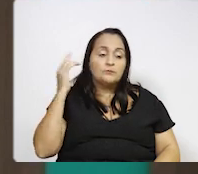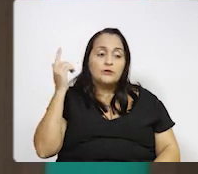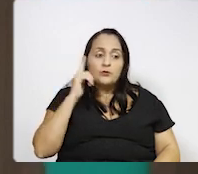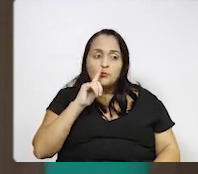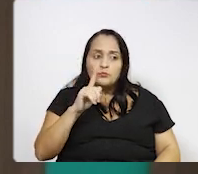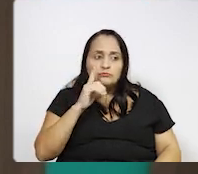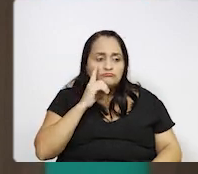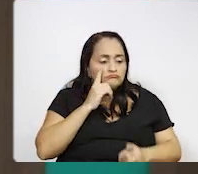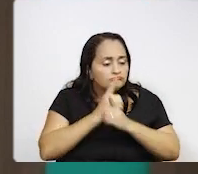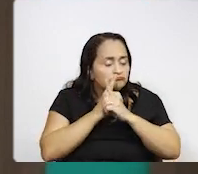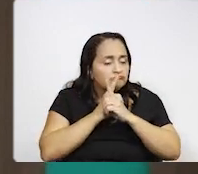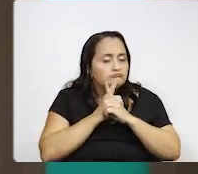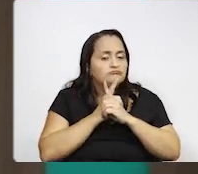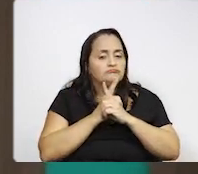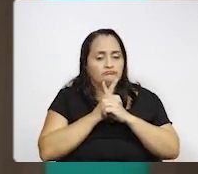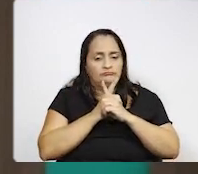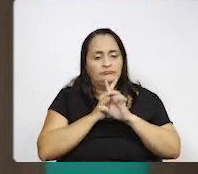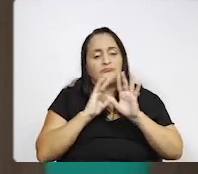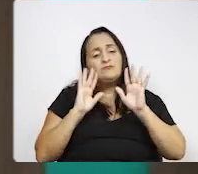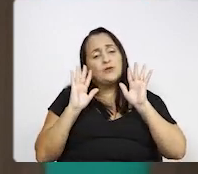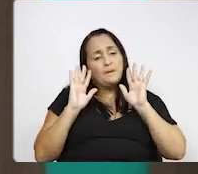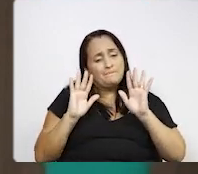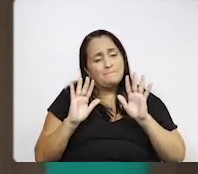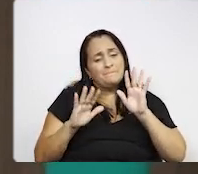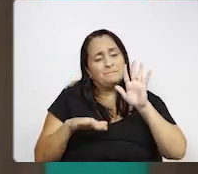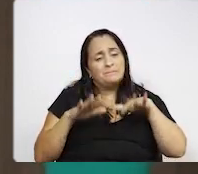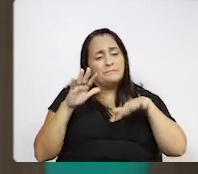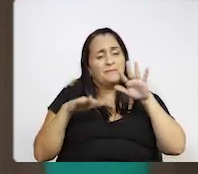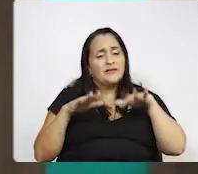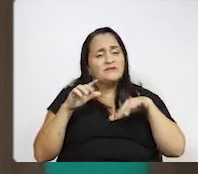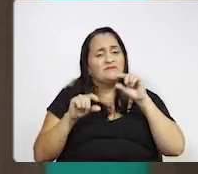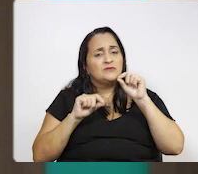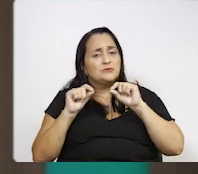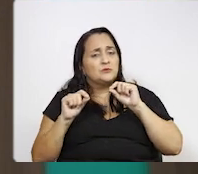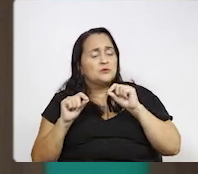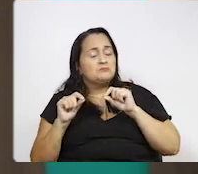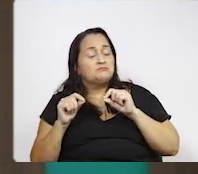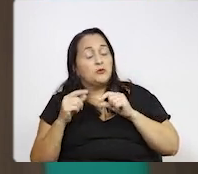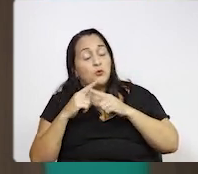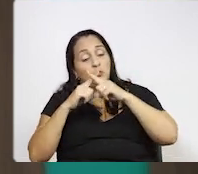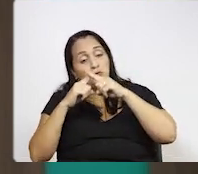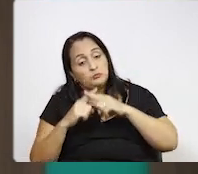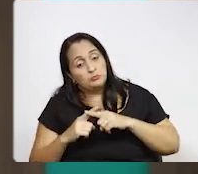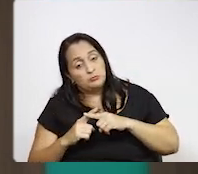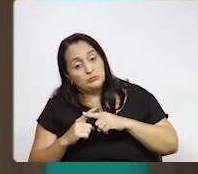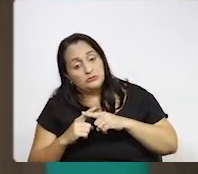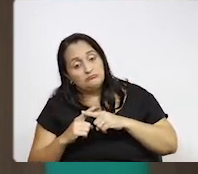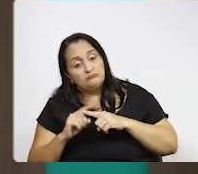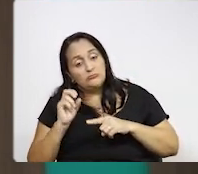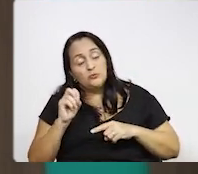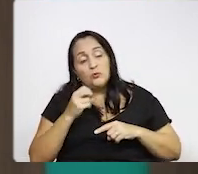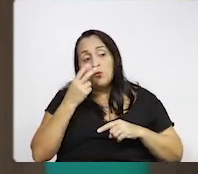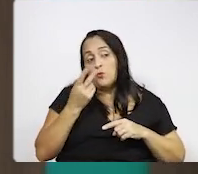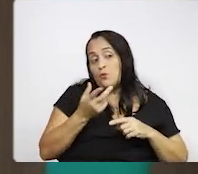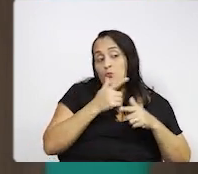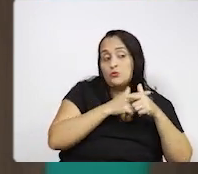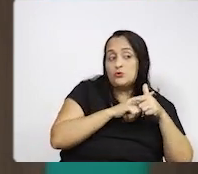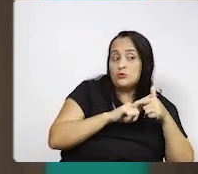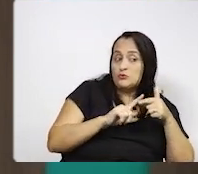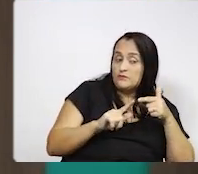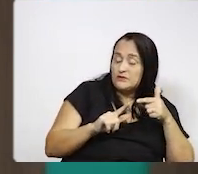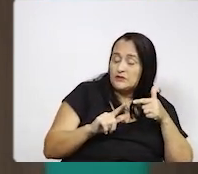achar essa relação. Mas, na maioria das vezes, é uma relação ou de multiplicação ou